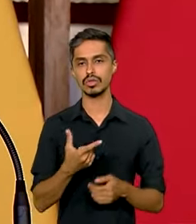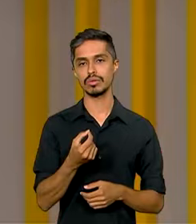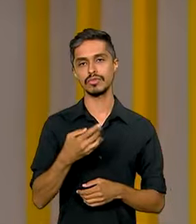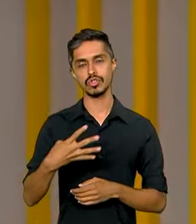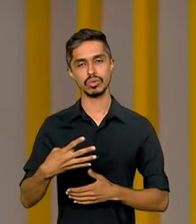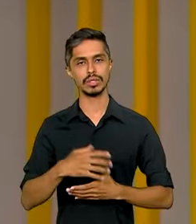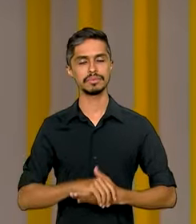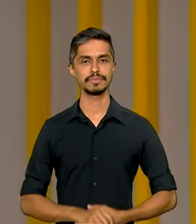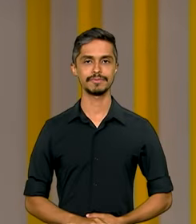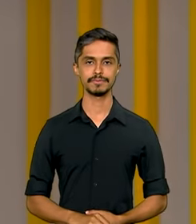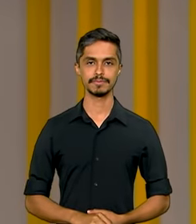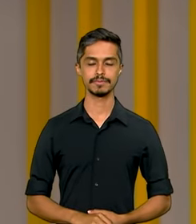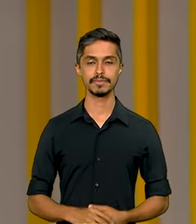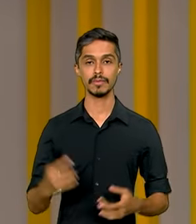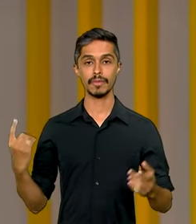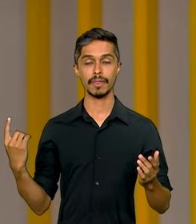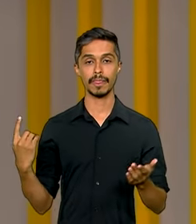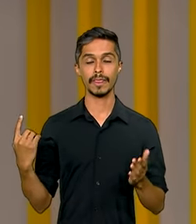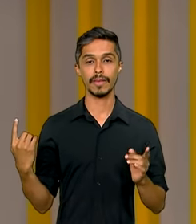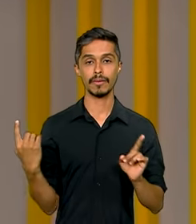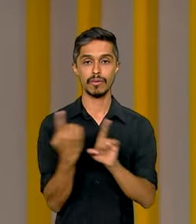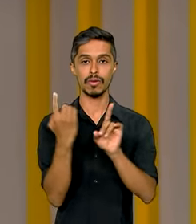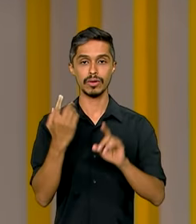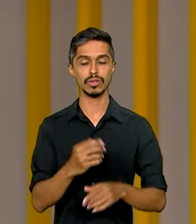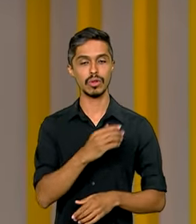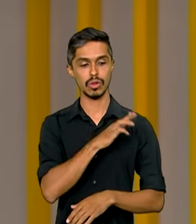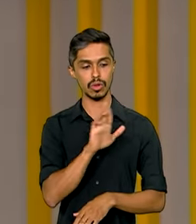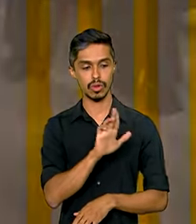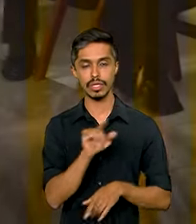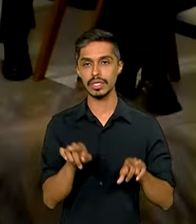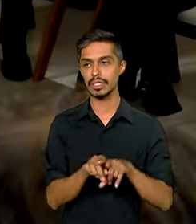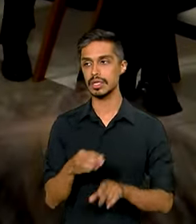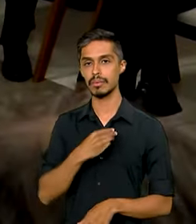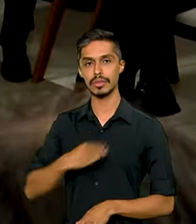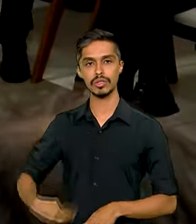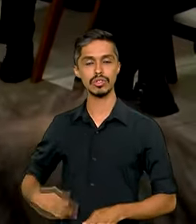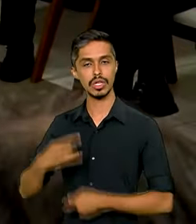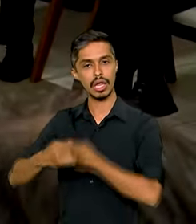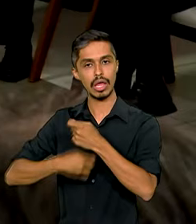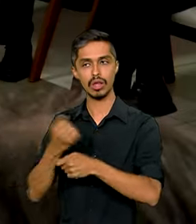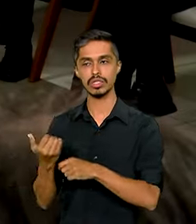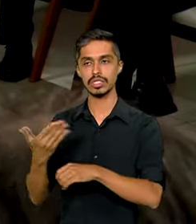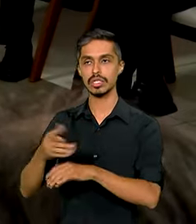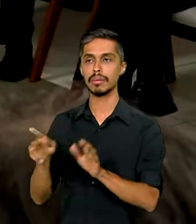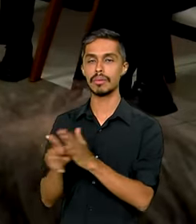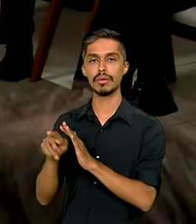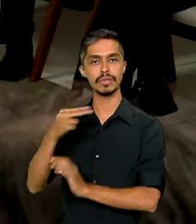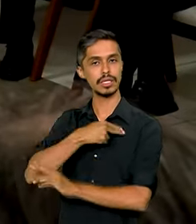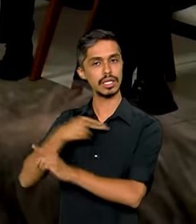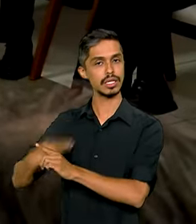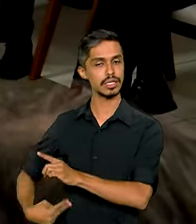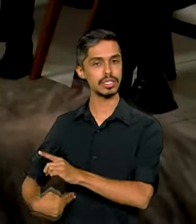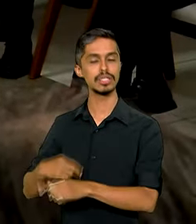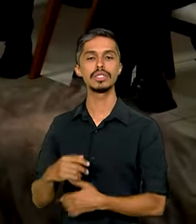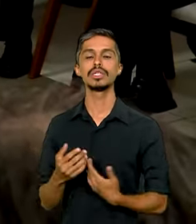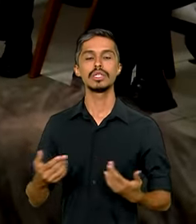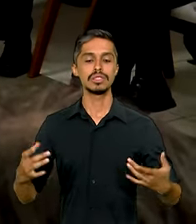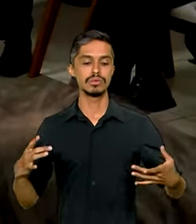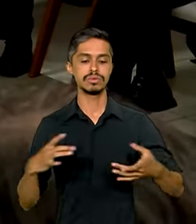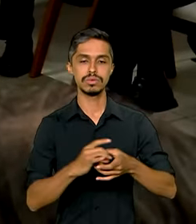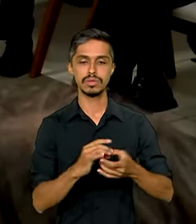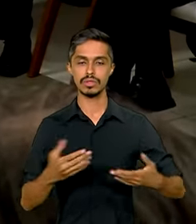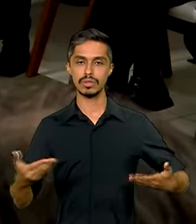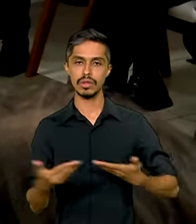2024. O encontro entre o presidente Lula e o ministro de Negócios Estrangeiros da China foi para reforçar os